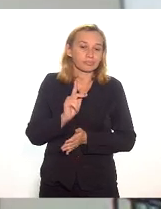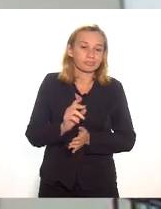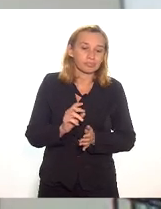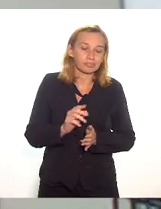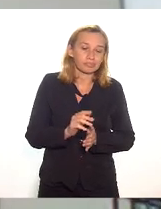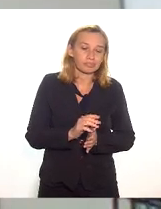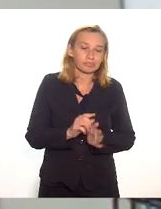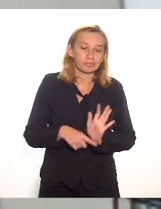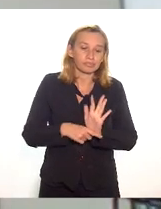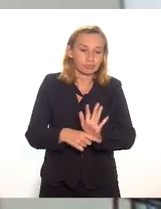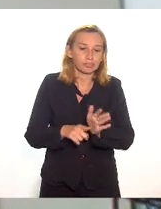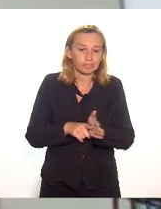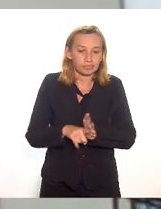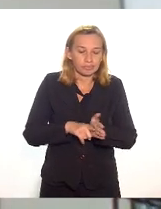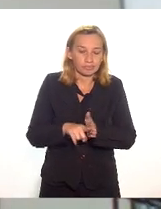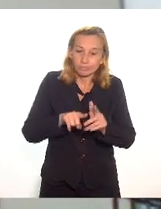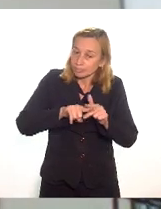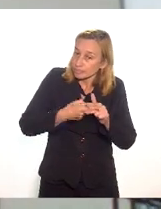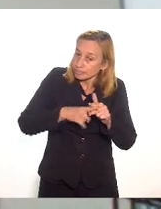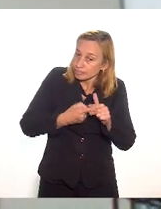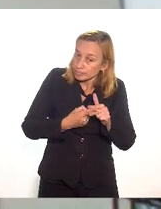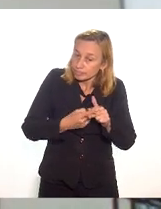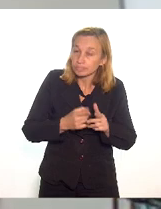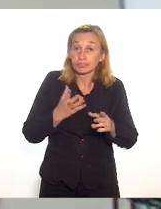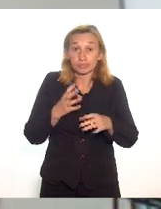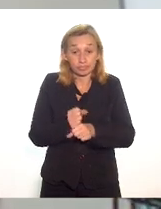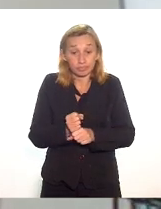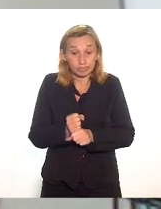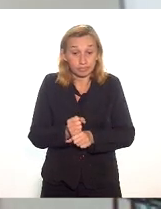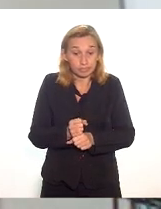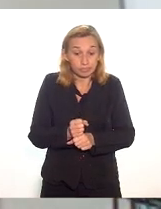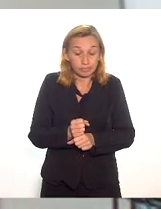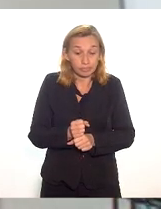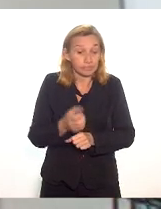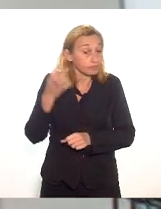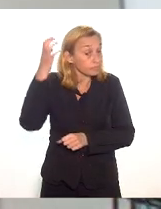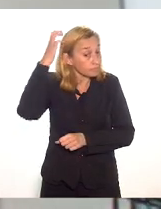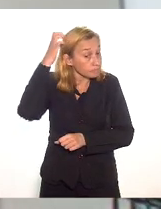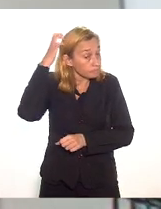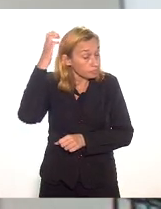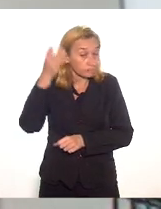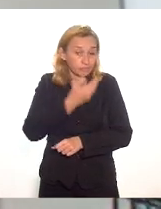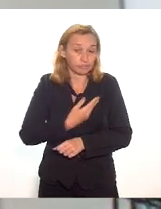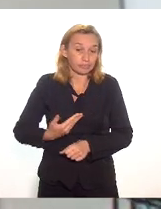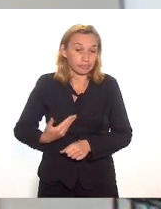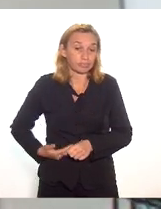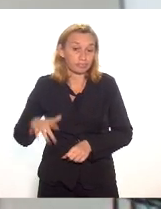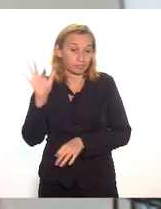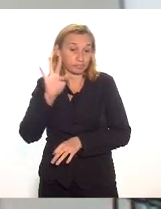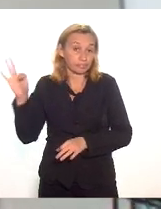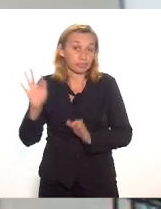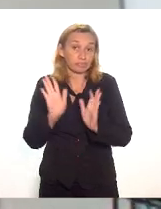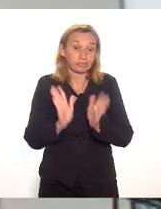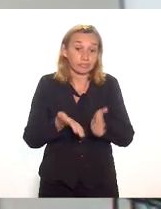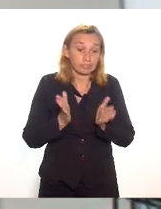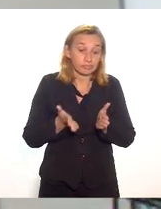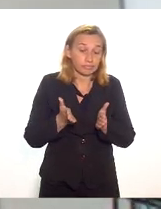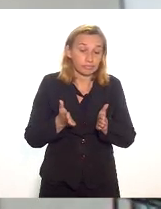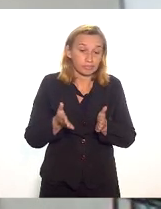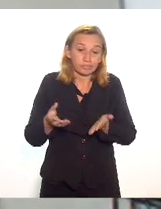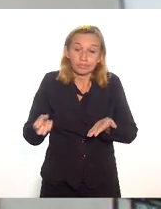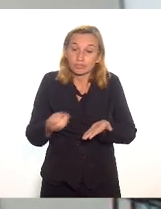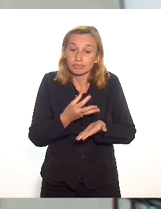recuperação fiscal, fez um ajuste das suas contas e foi penalizado pelo governo federal, que agora quis impor